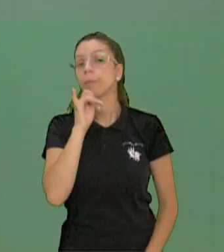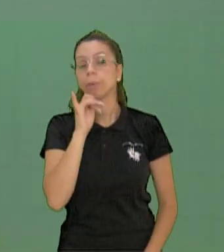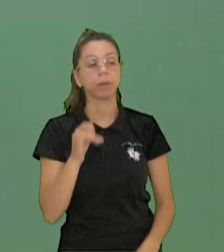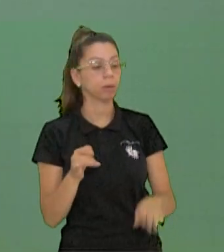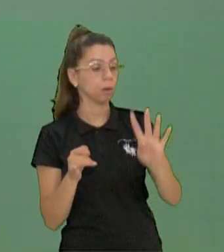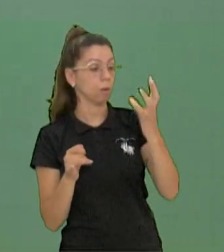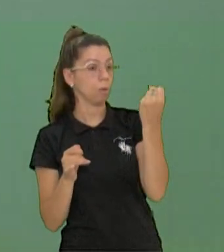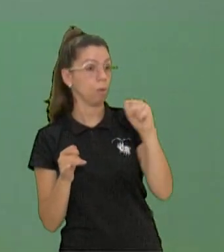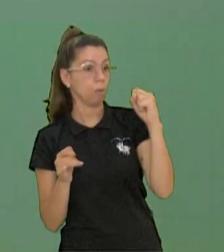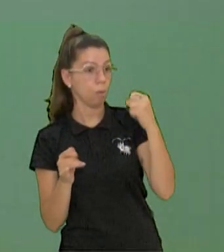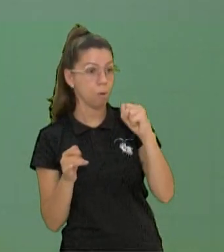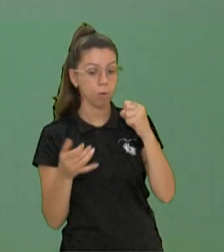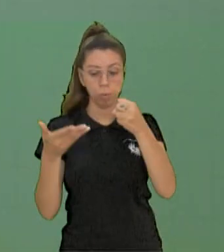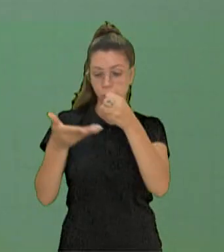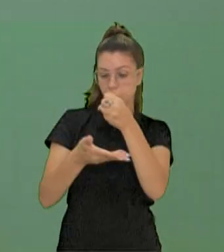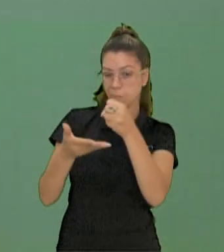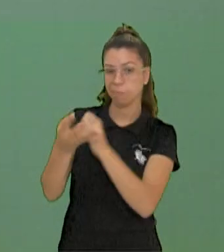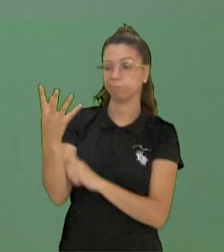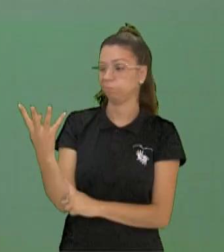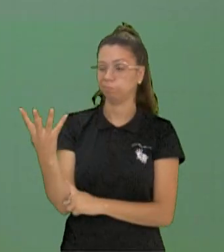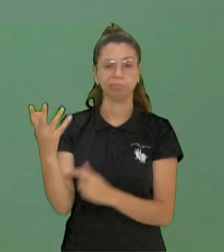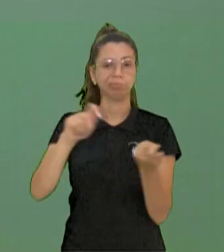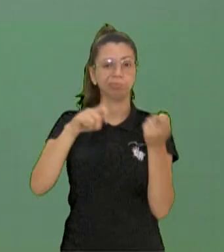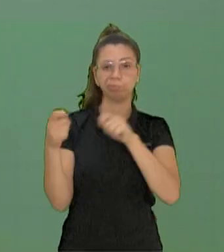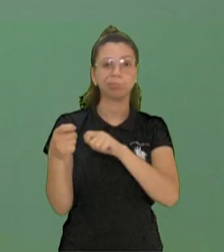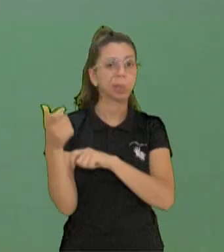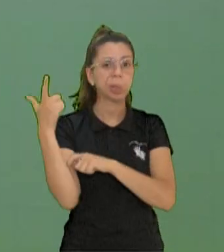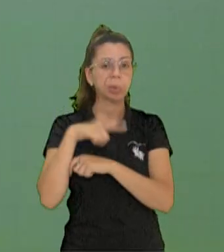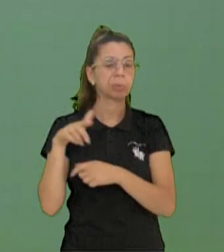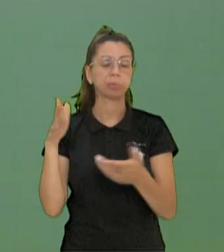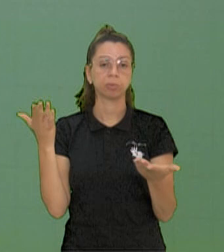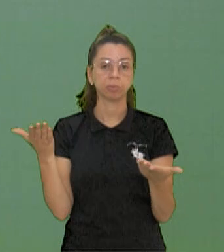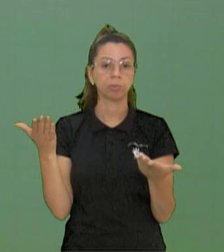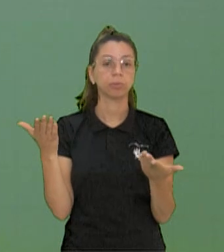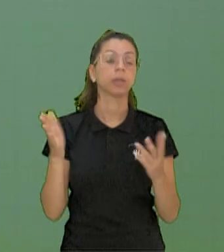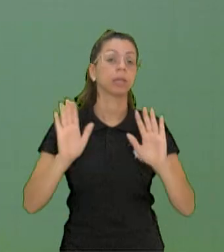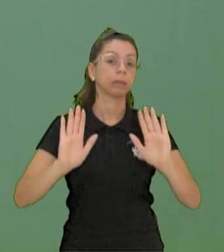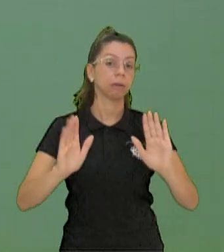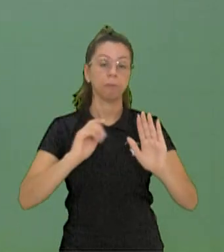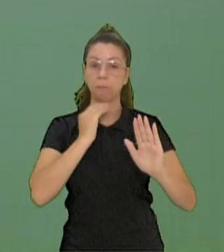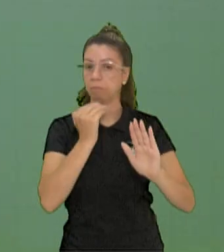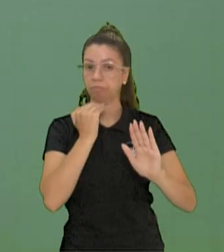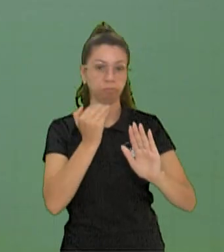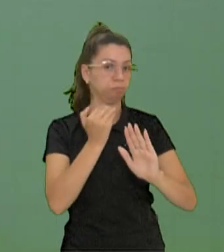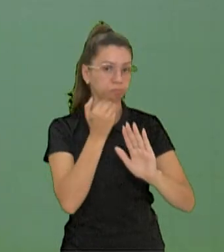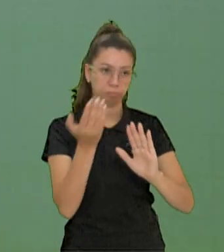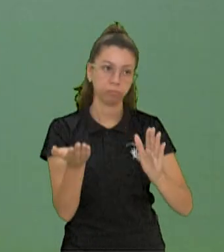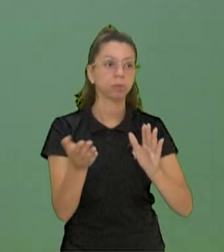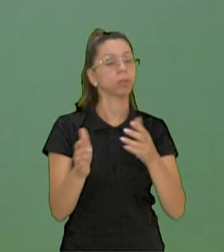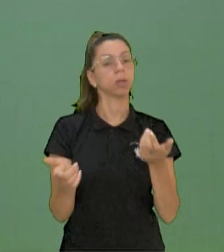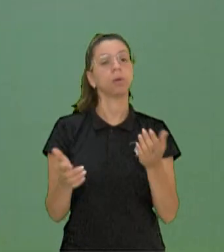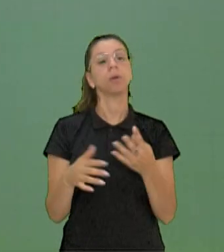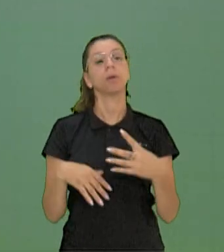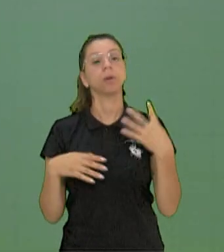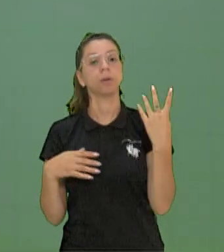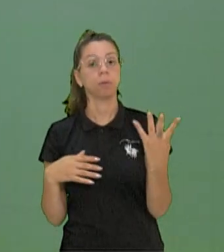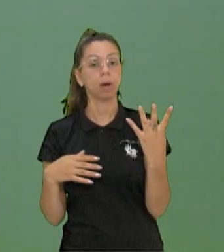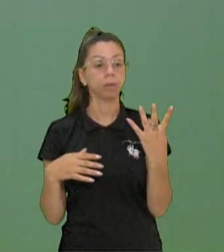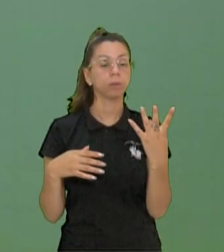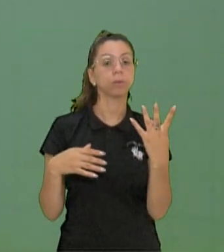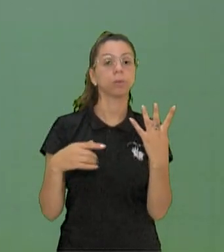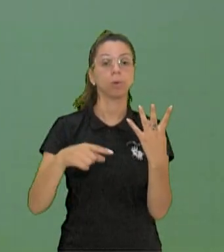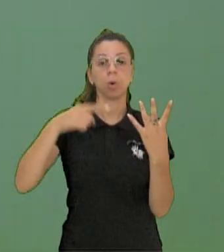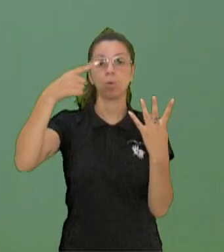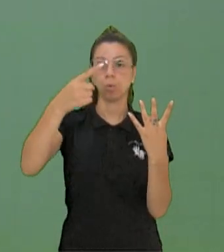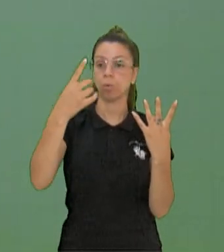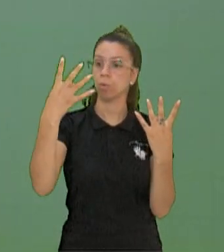escrever numa potência de base 4. Não é. 8 uma base 4, 4 elevado a 1 é 4, 4 elevado